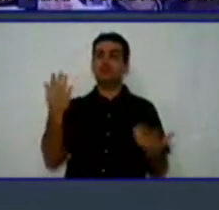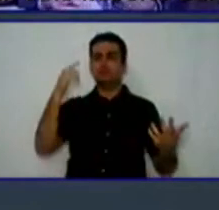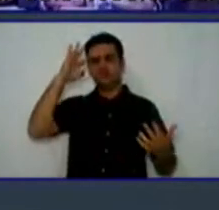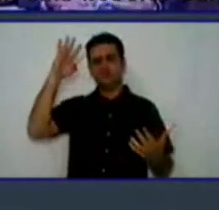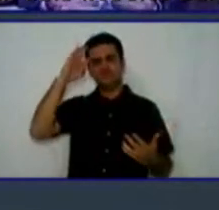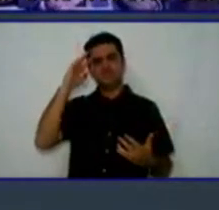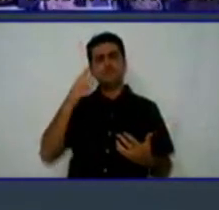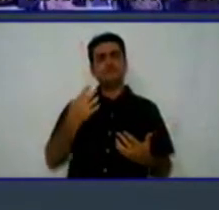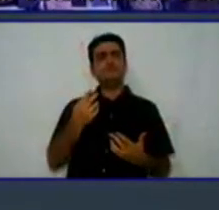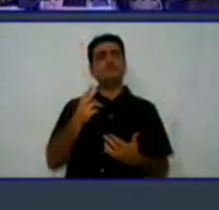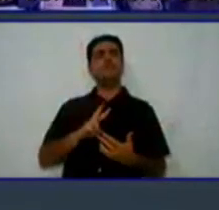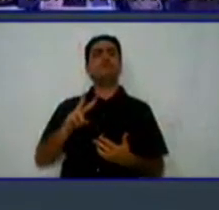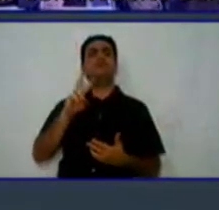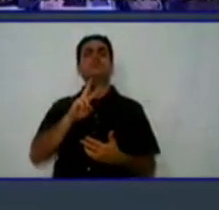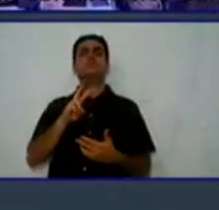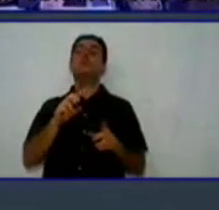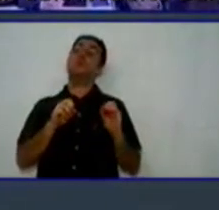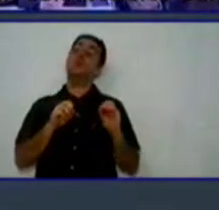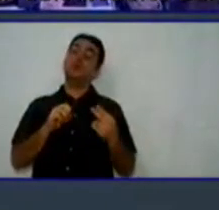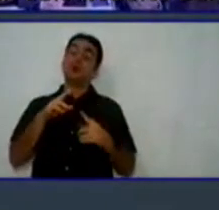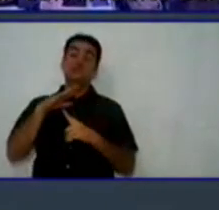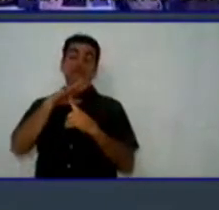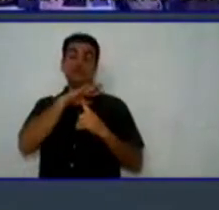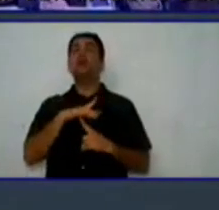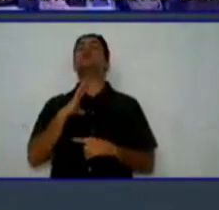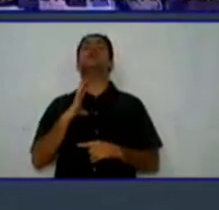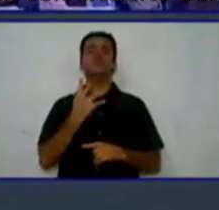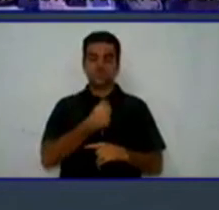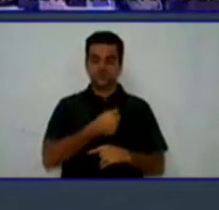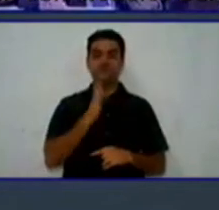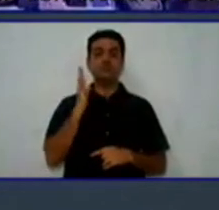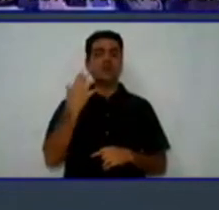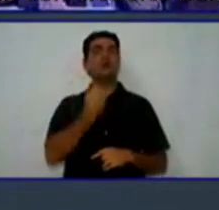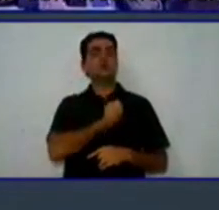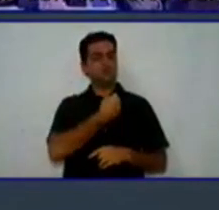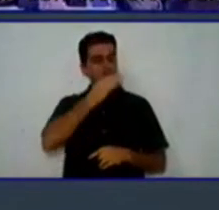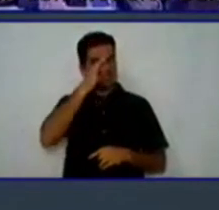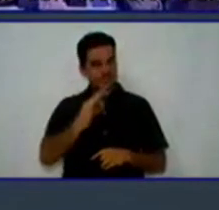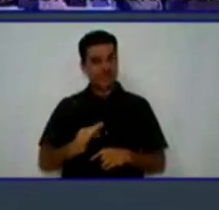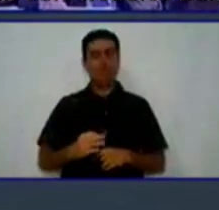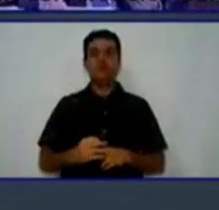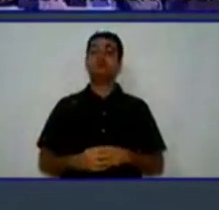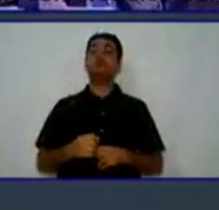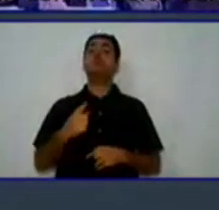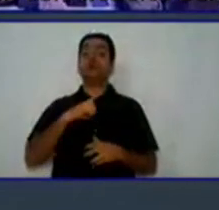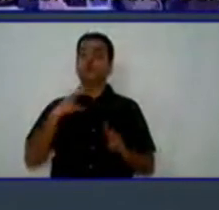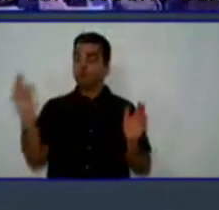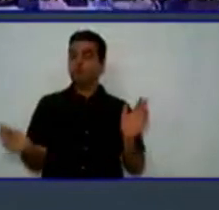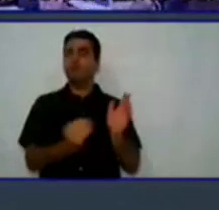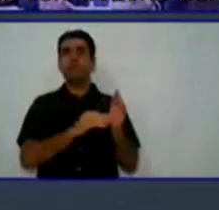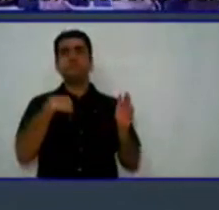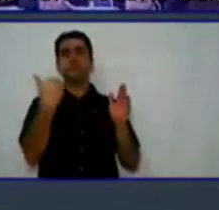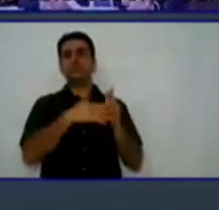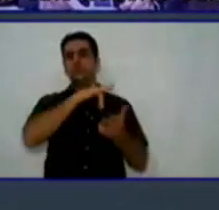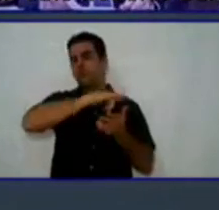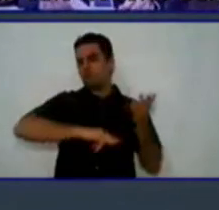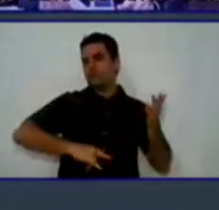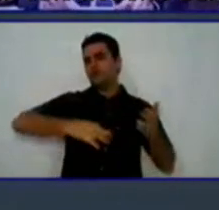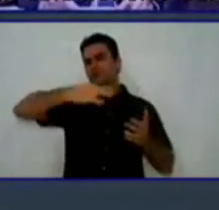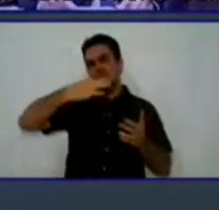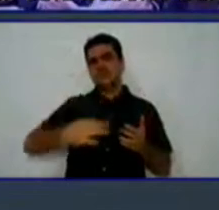nós, como disse, né, elas estão registradas no nome do partido, ela consta em toda a documentação,